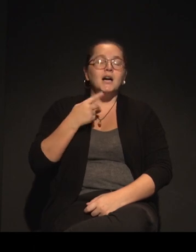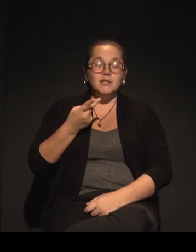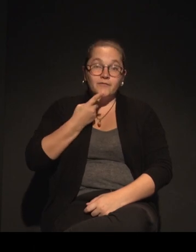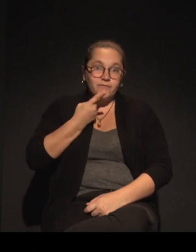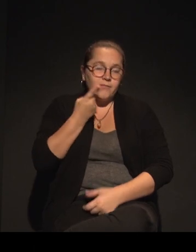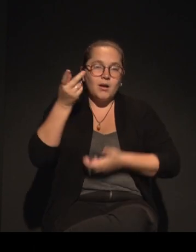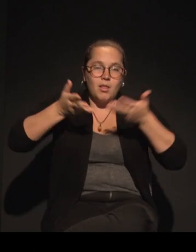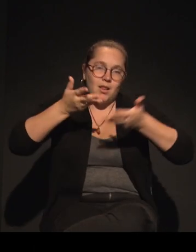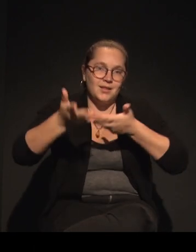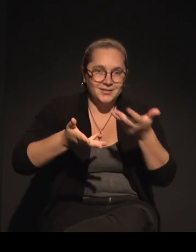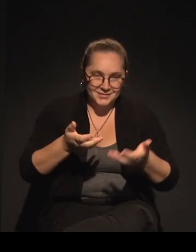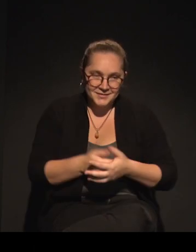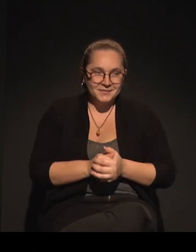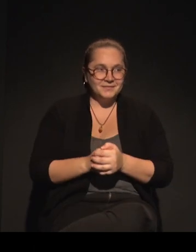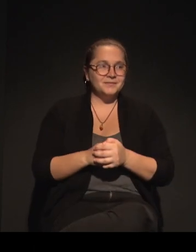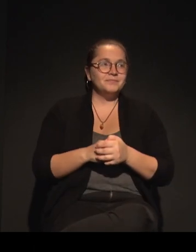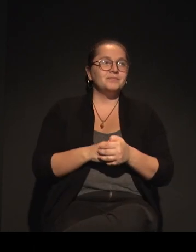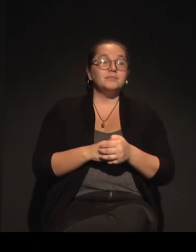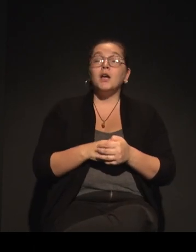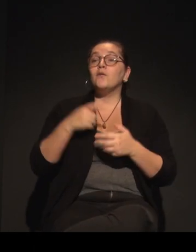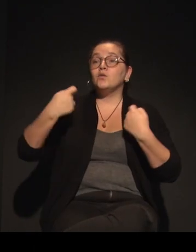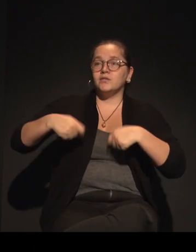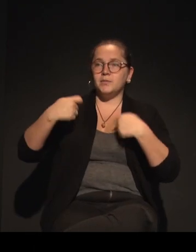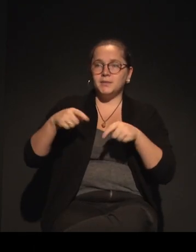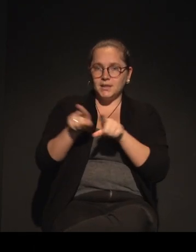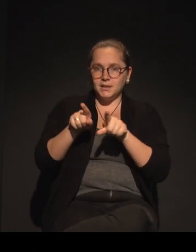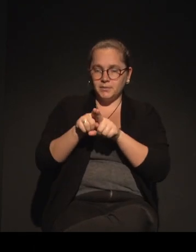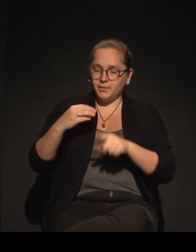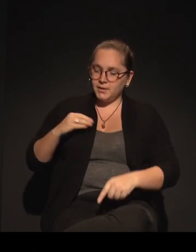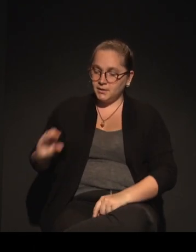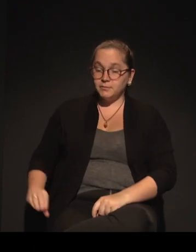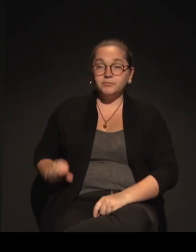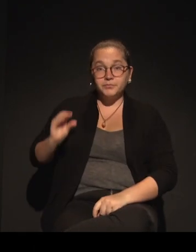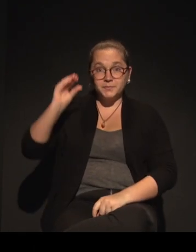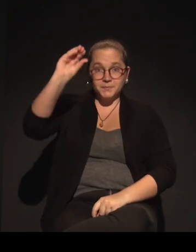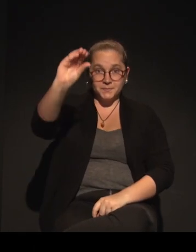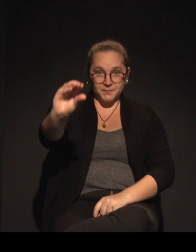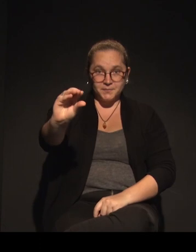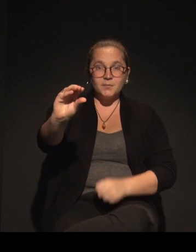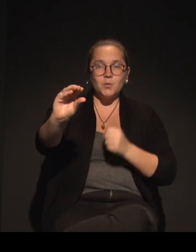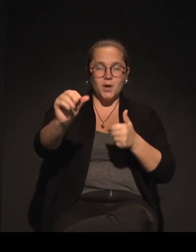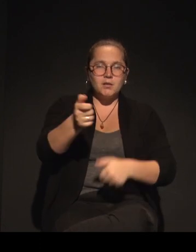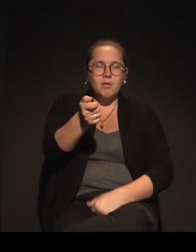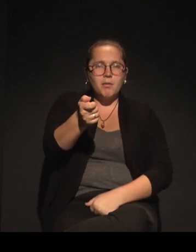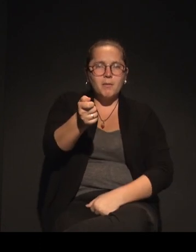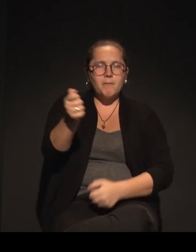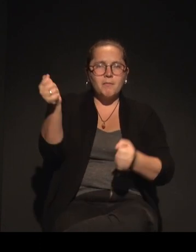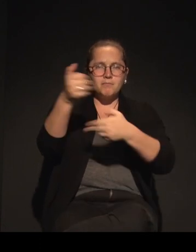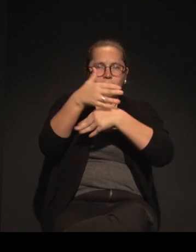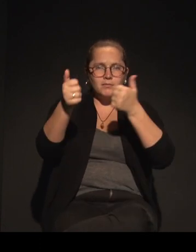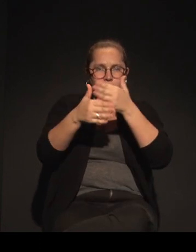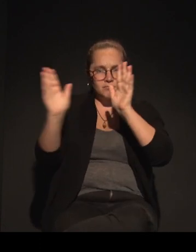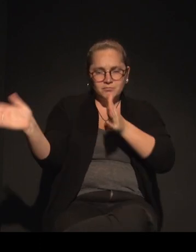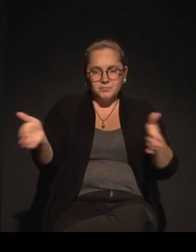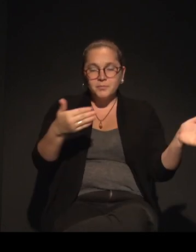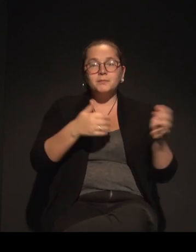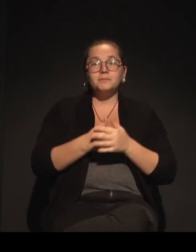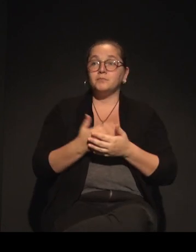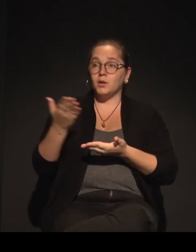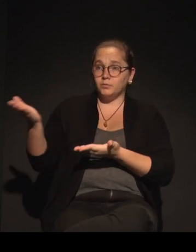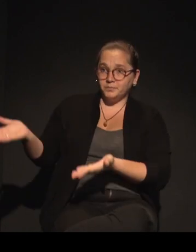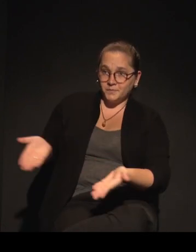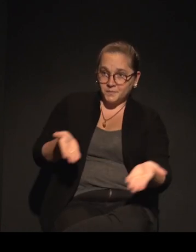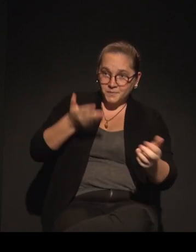do tracking aqui né então só palavra sua